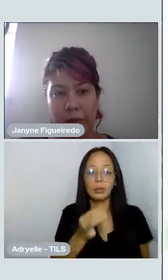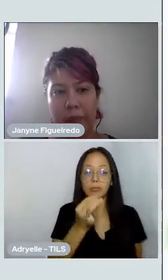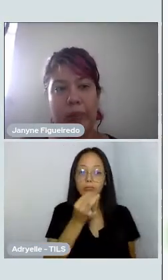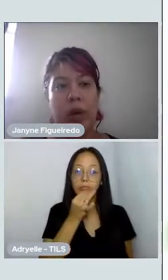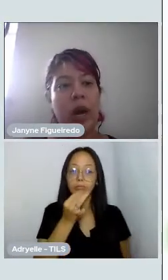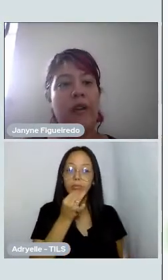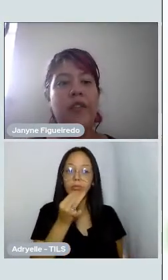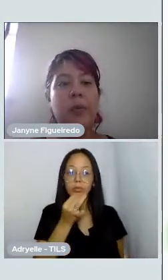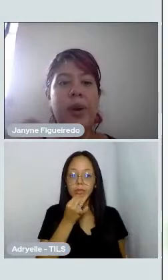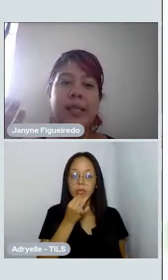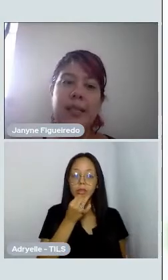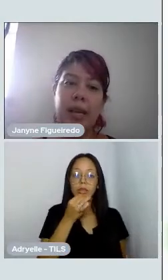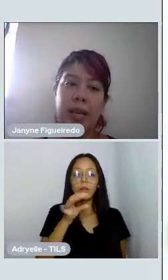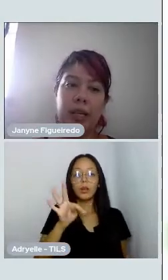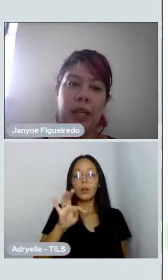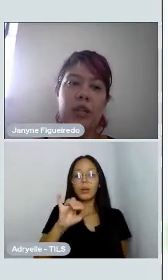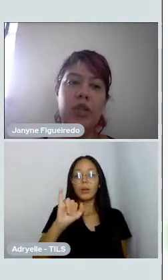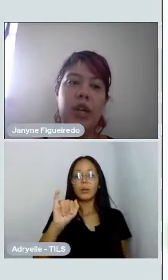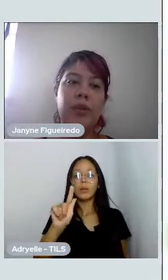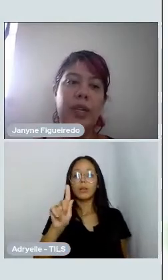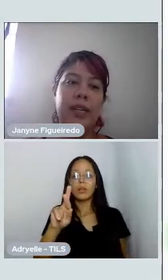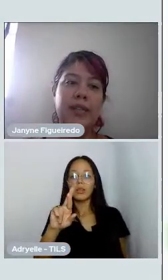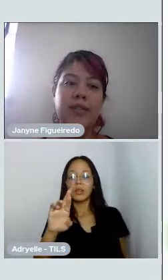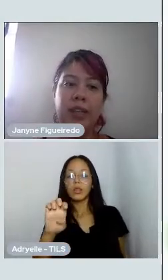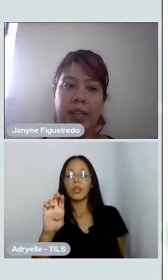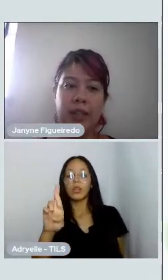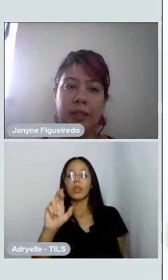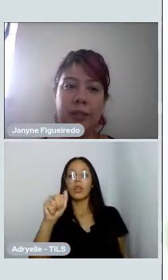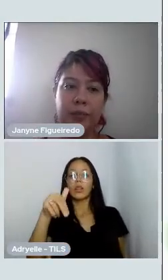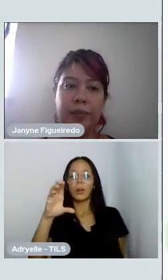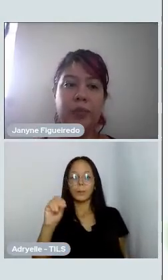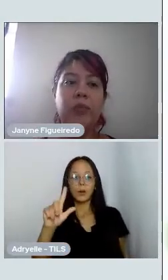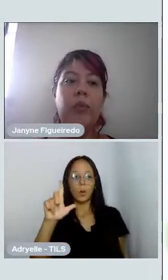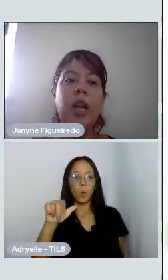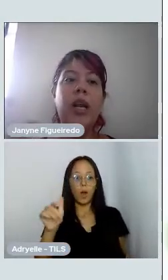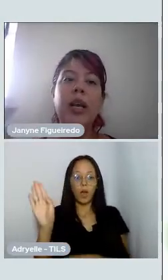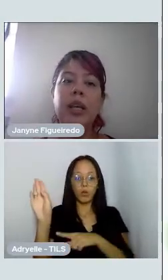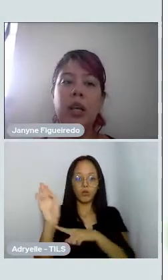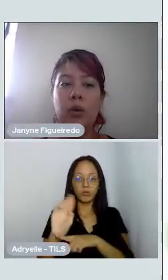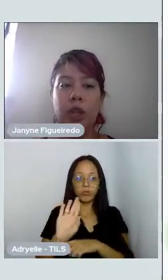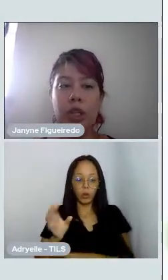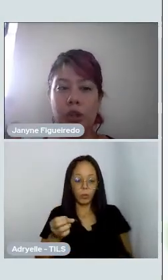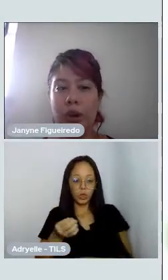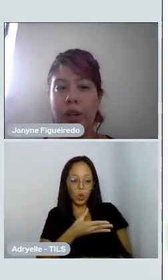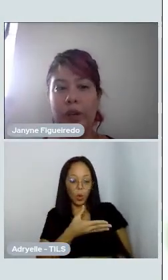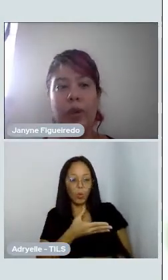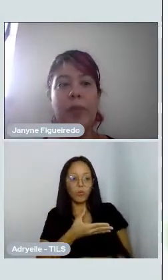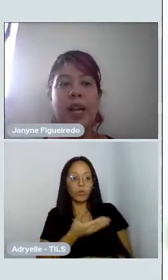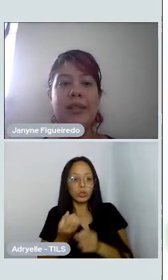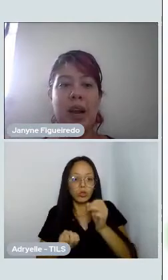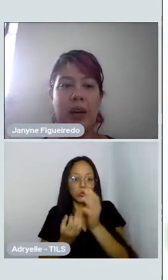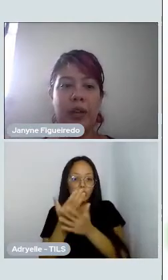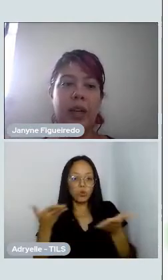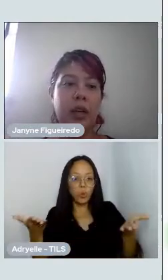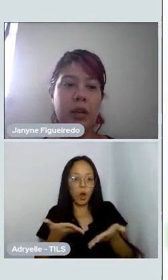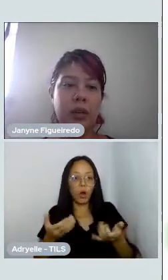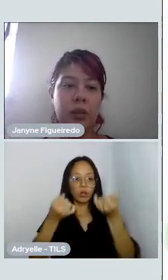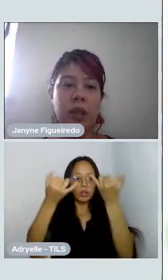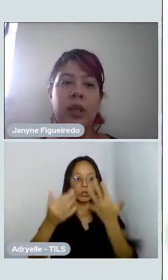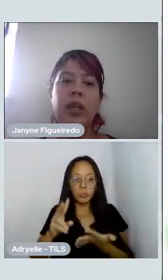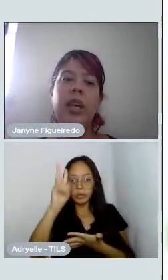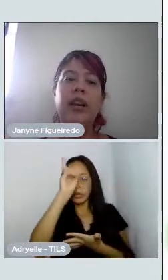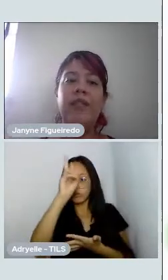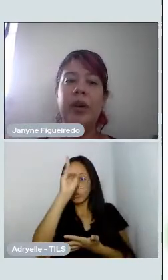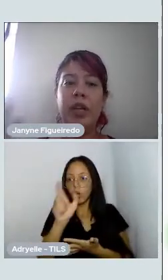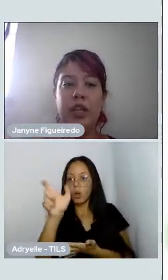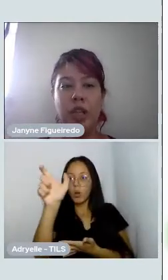por exemplo, é um filme recente que estreou na Netflix, que conta a história de um empresário